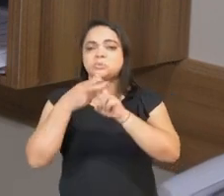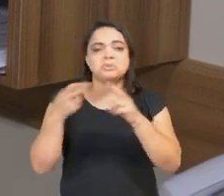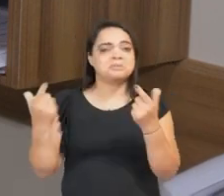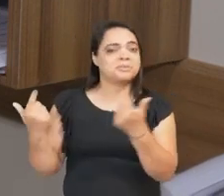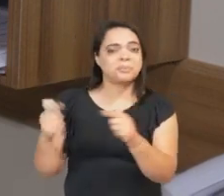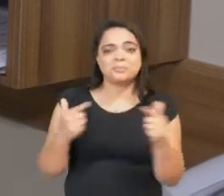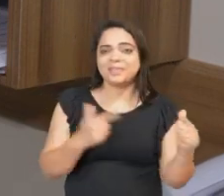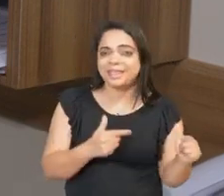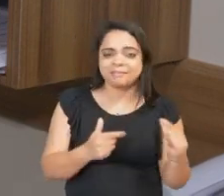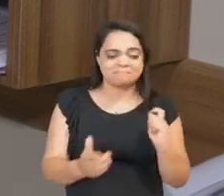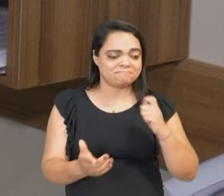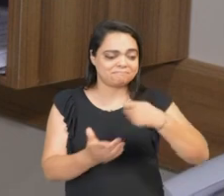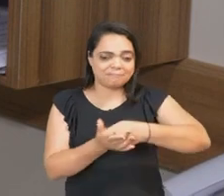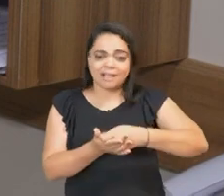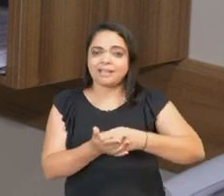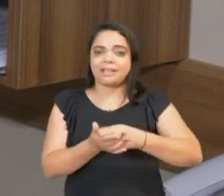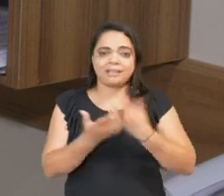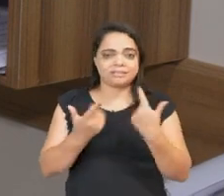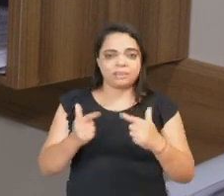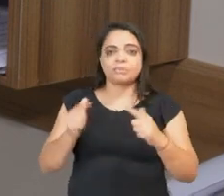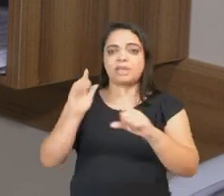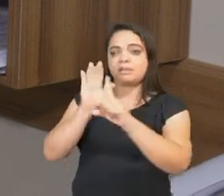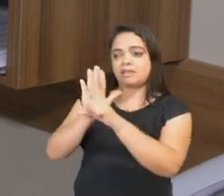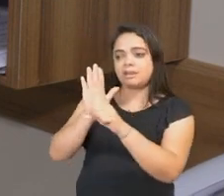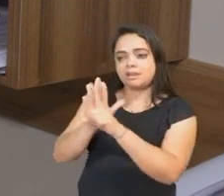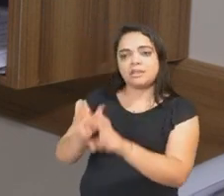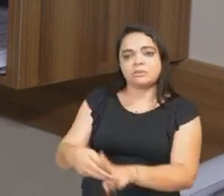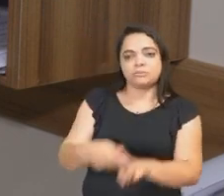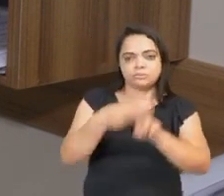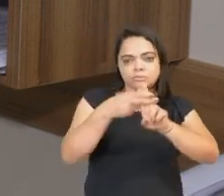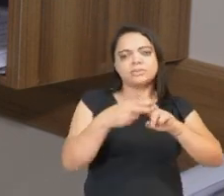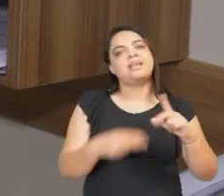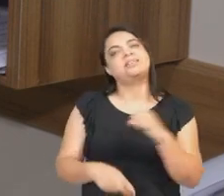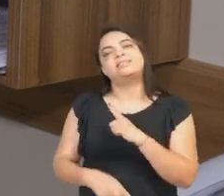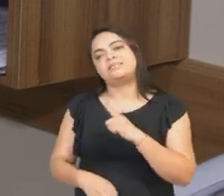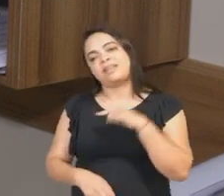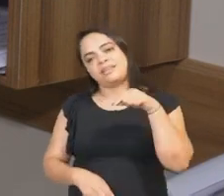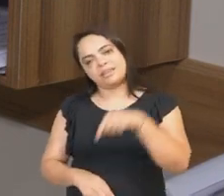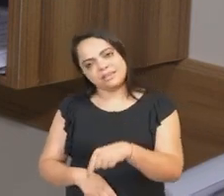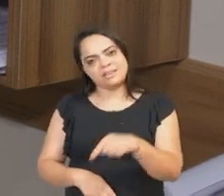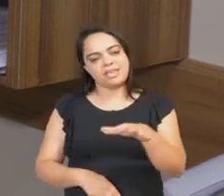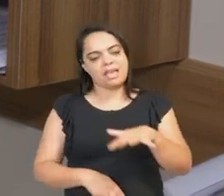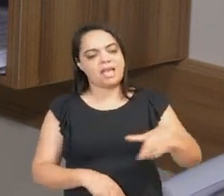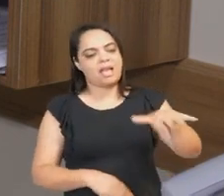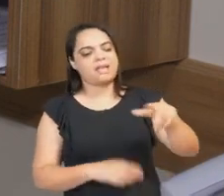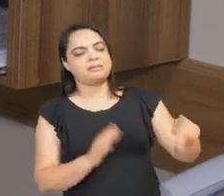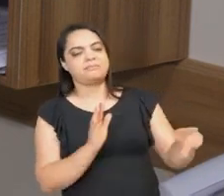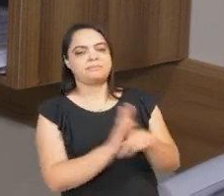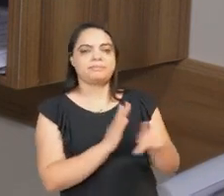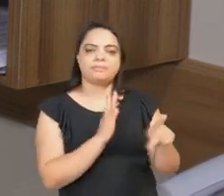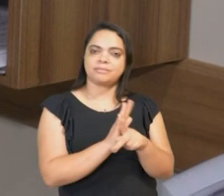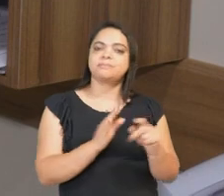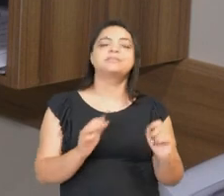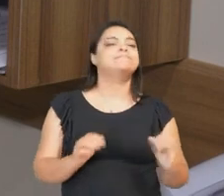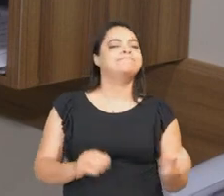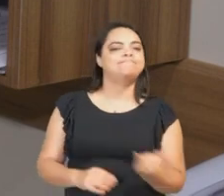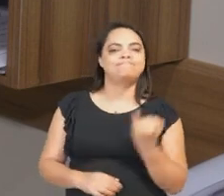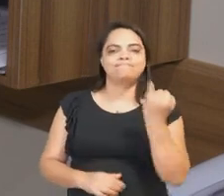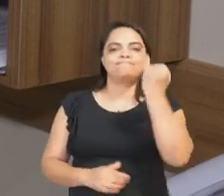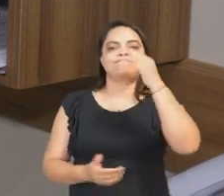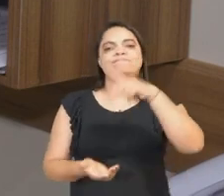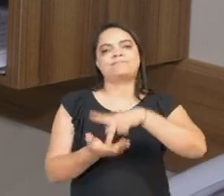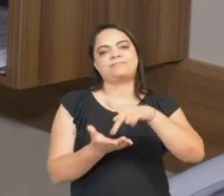único de saúde não consegue suprir que não está na legislação do SUS a gente tem esse setor terciário que faz